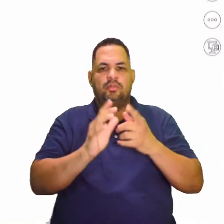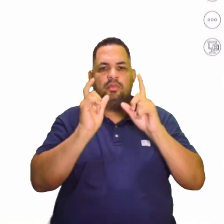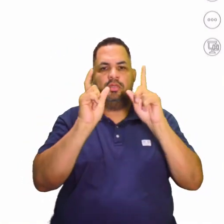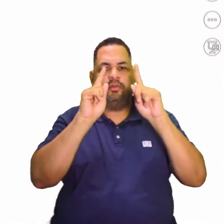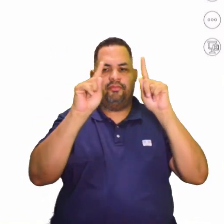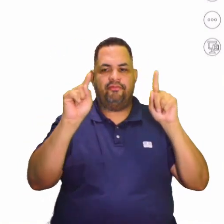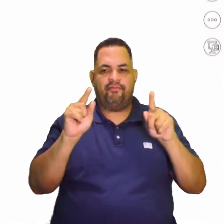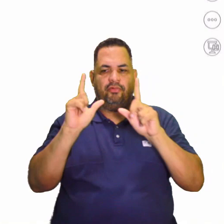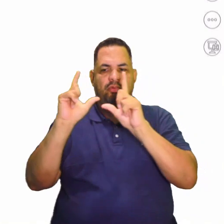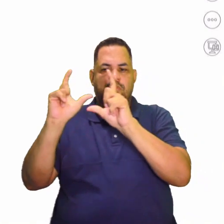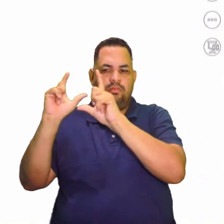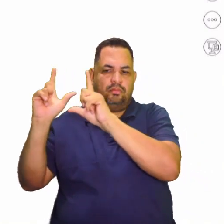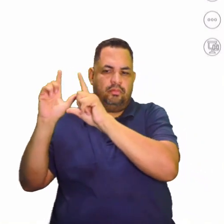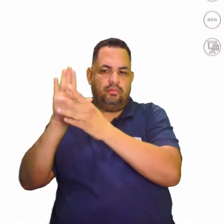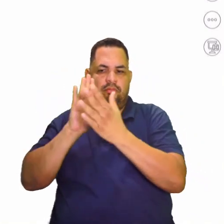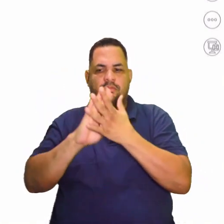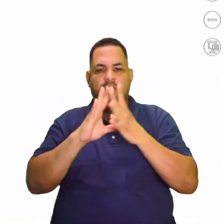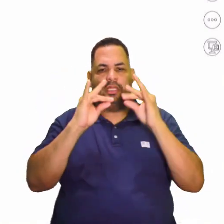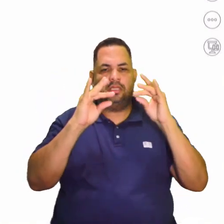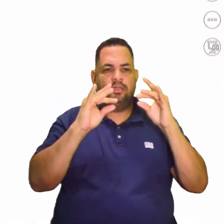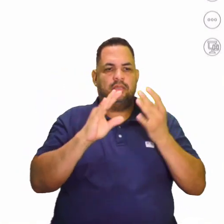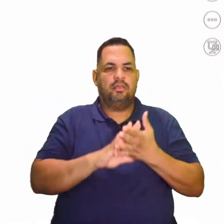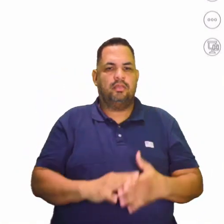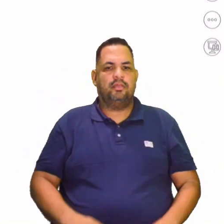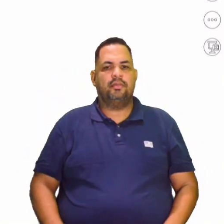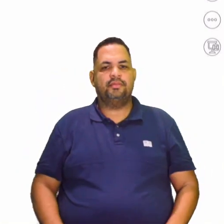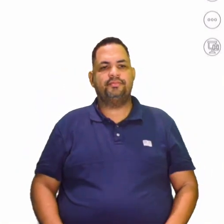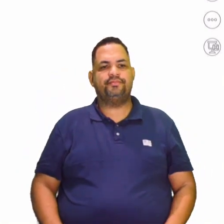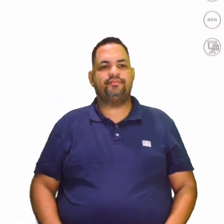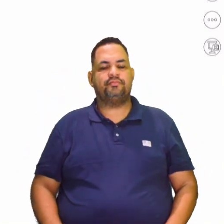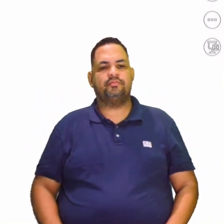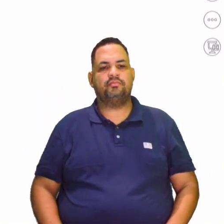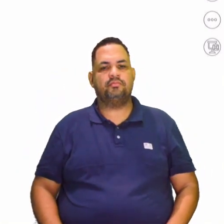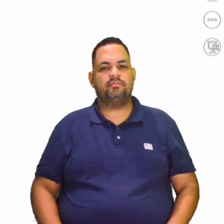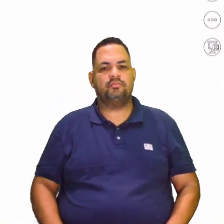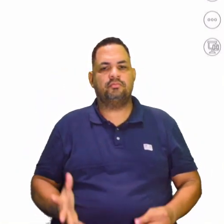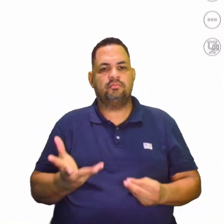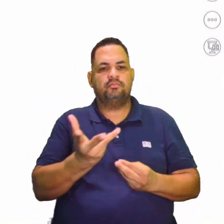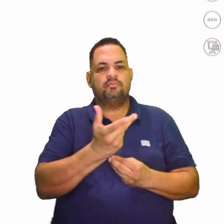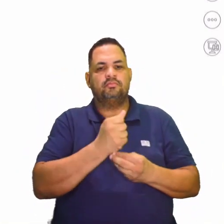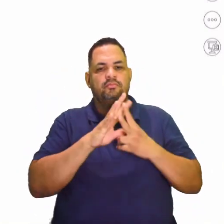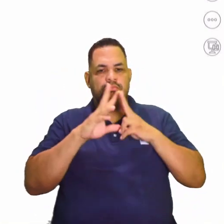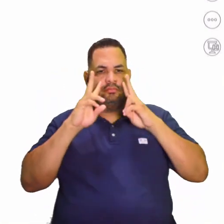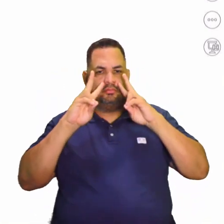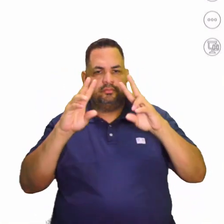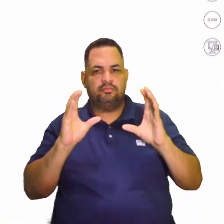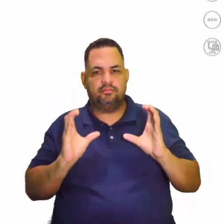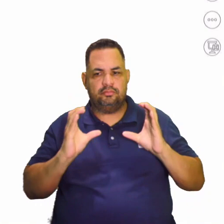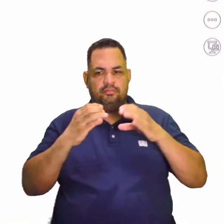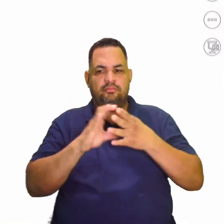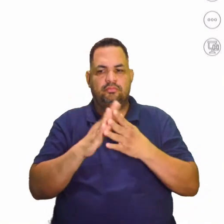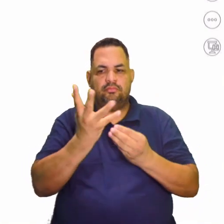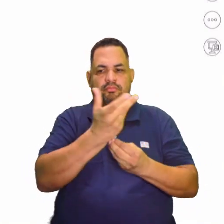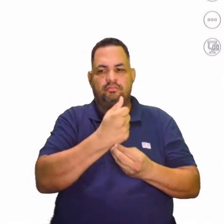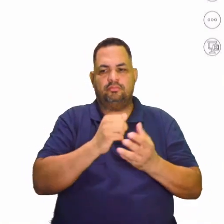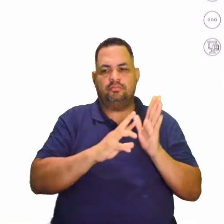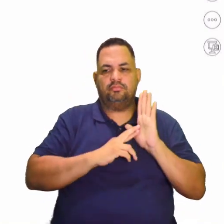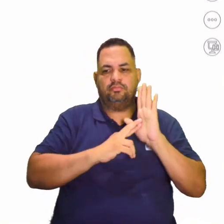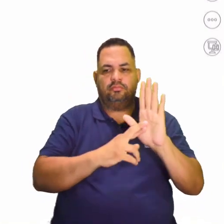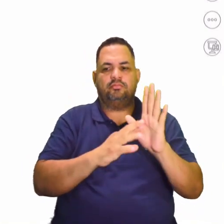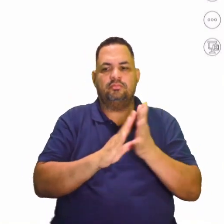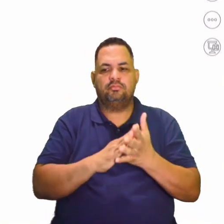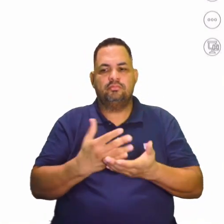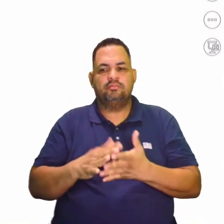um dessas áreas, né? Artes visuais é o conjunto de artes que representam o mundo real